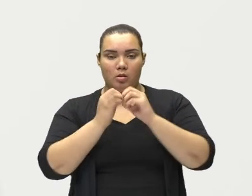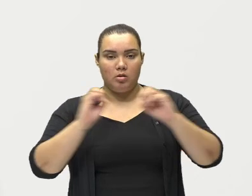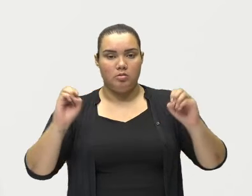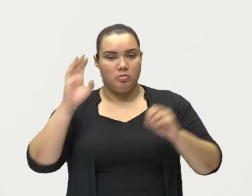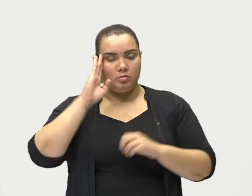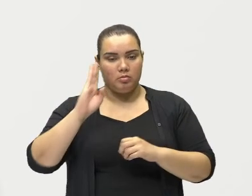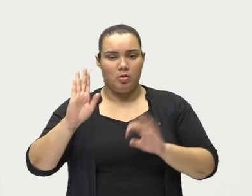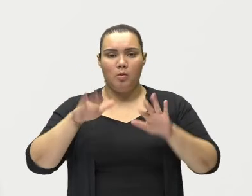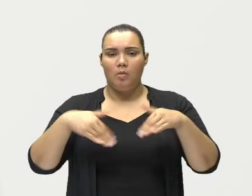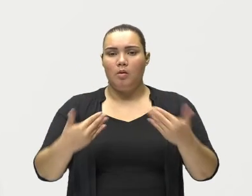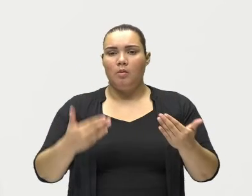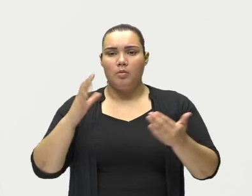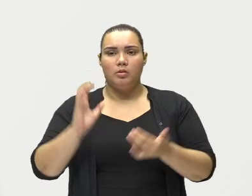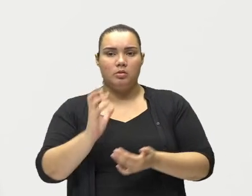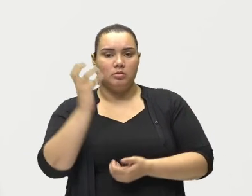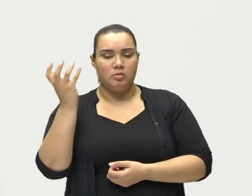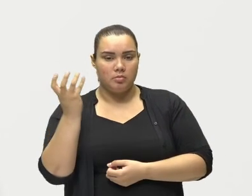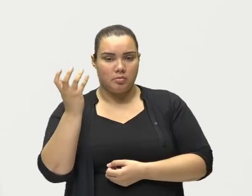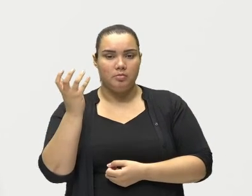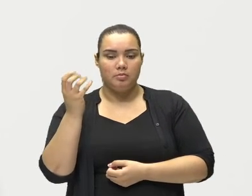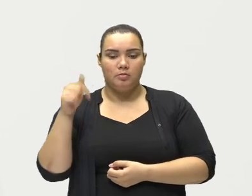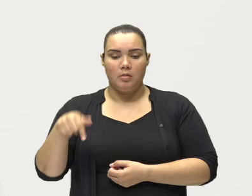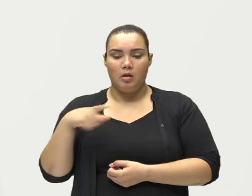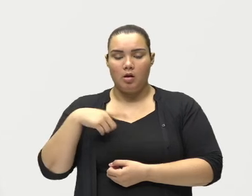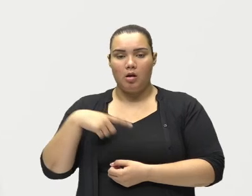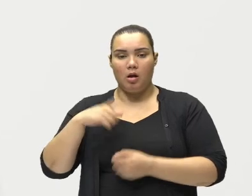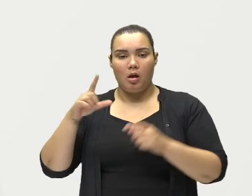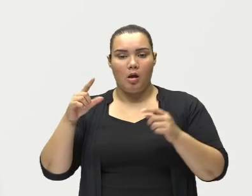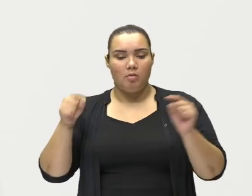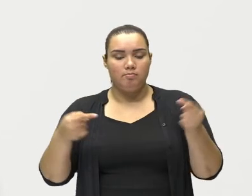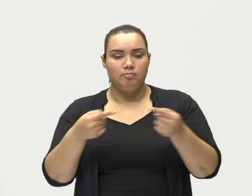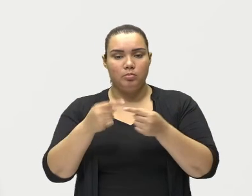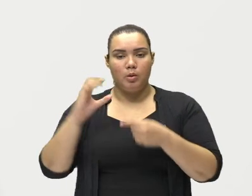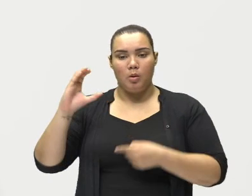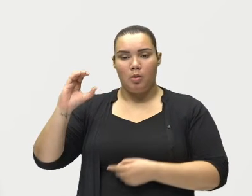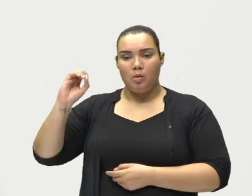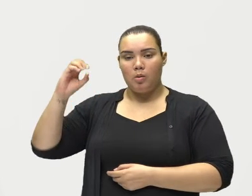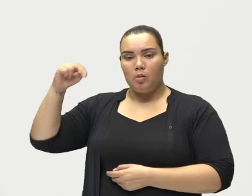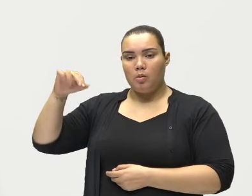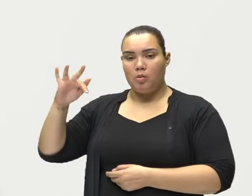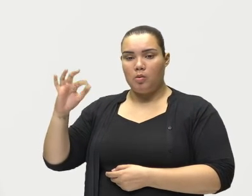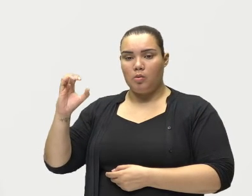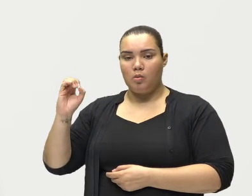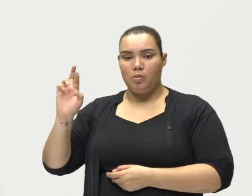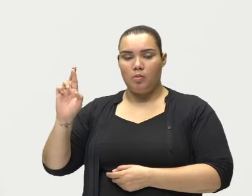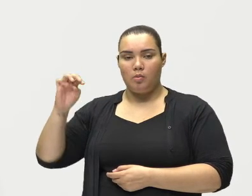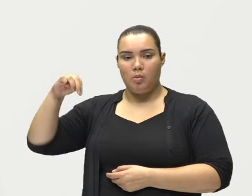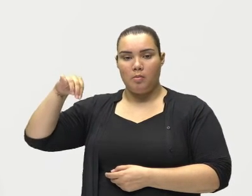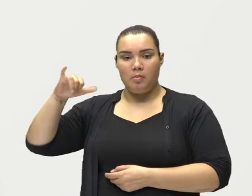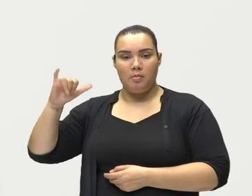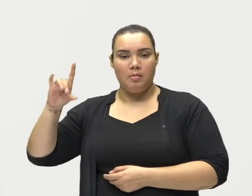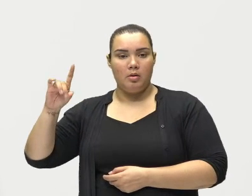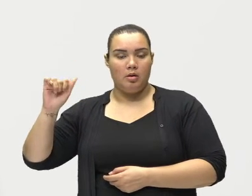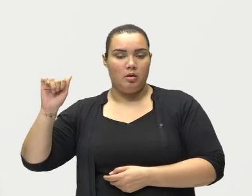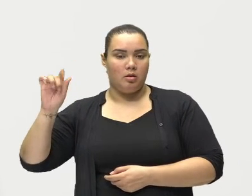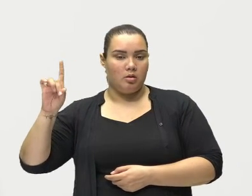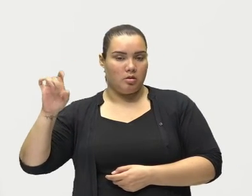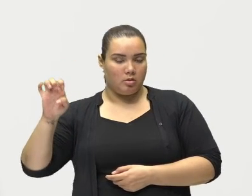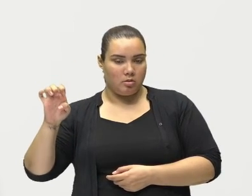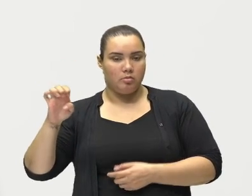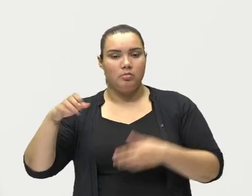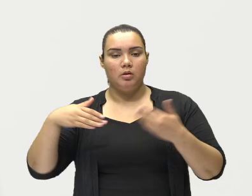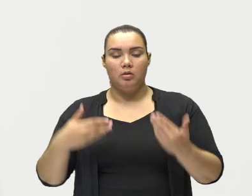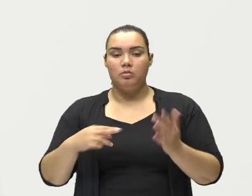Qual é a circunstância? Circunstância de conformidade. Conformidade. Notaram? Então temos